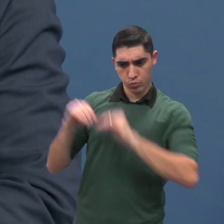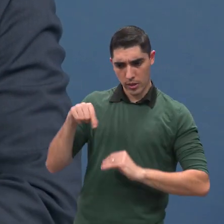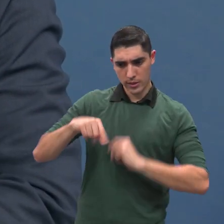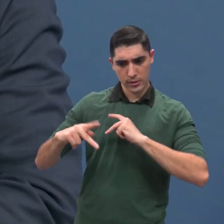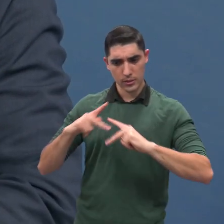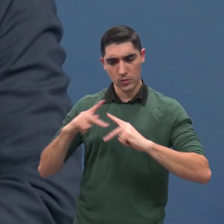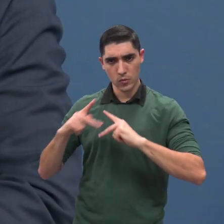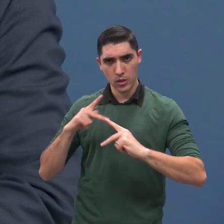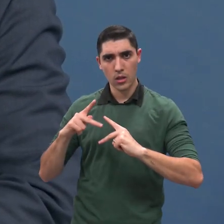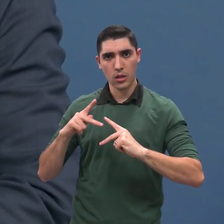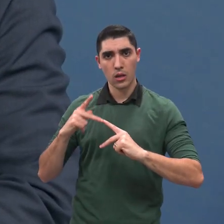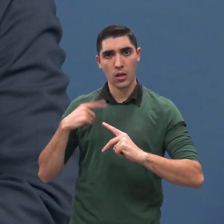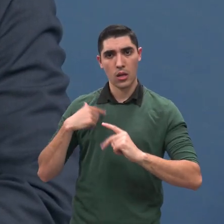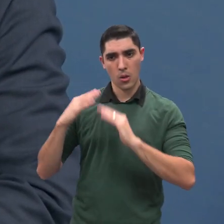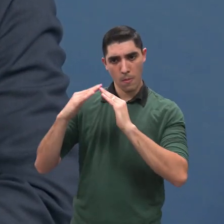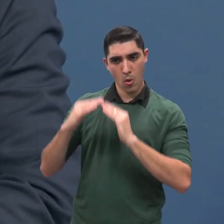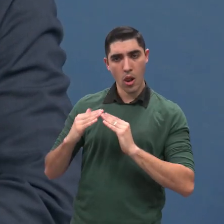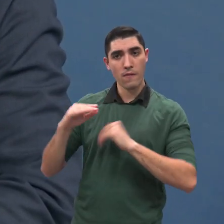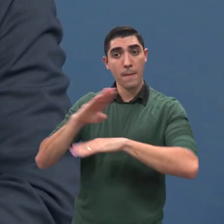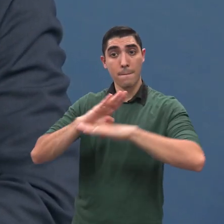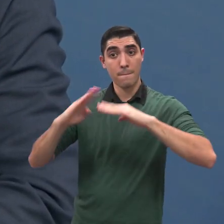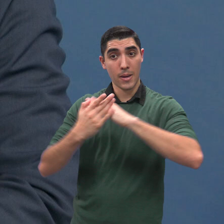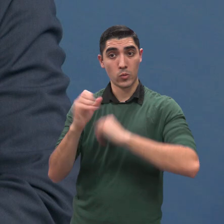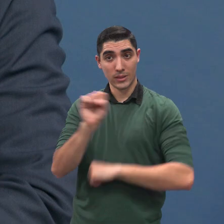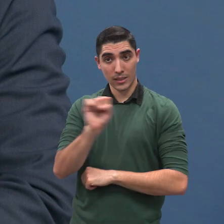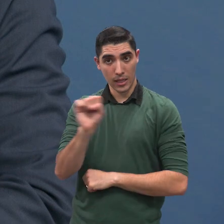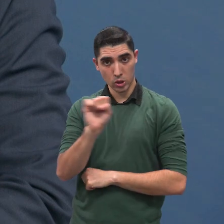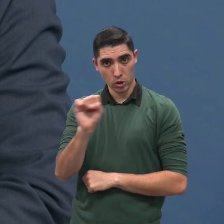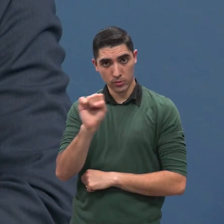José, eu morava no Satélite,